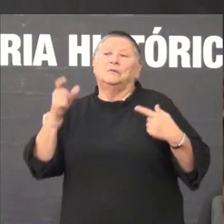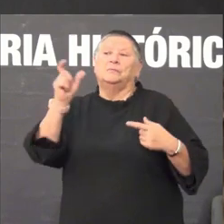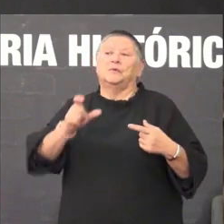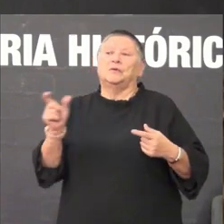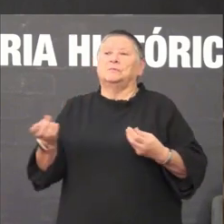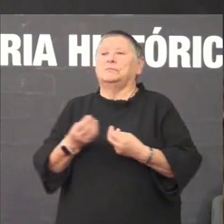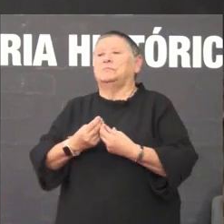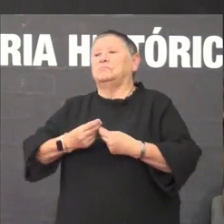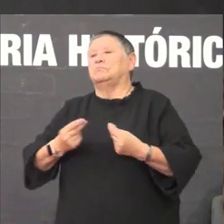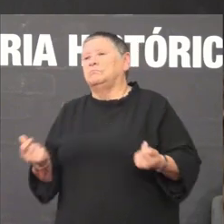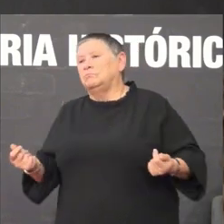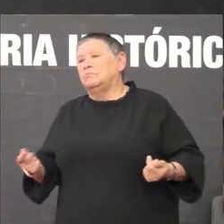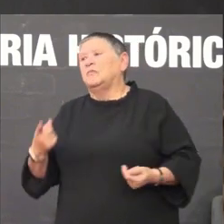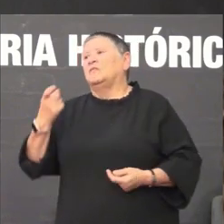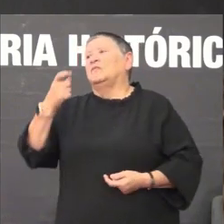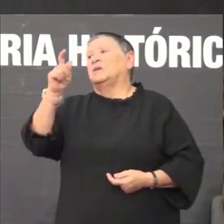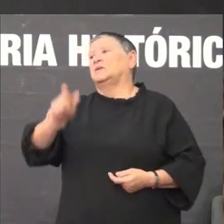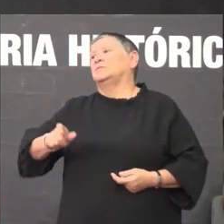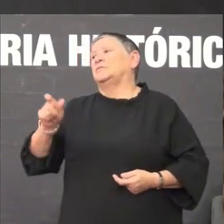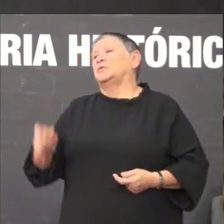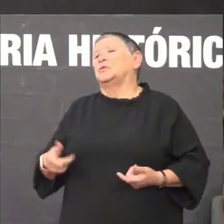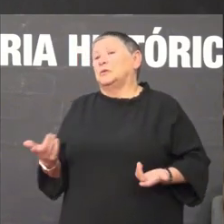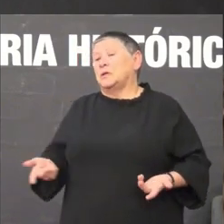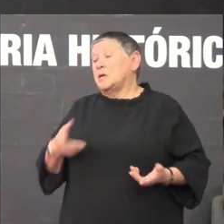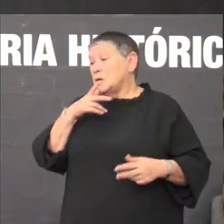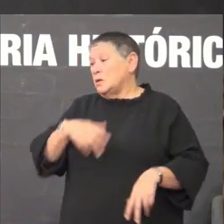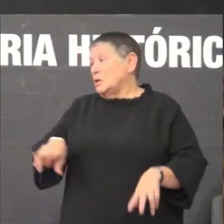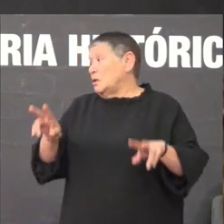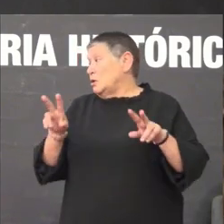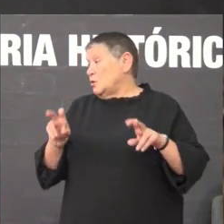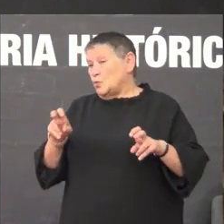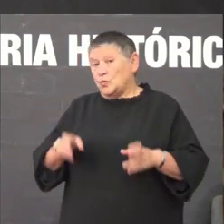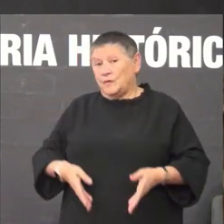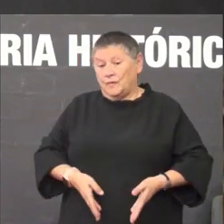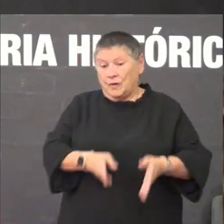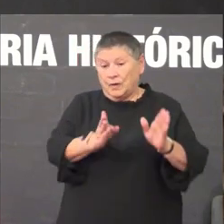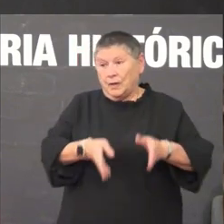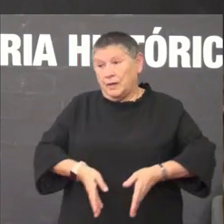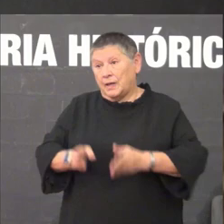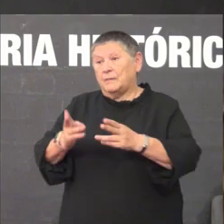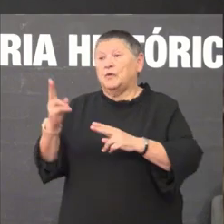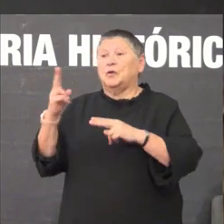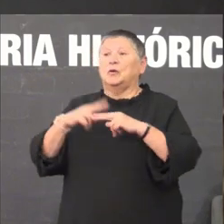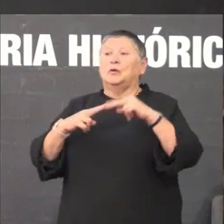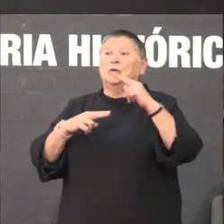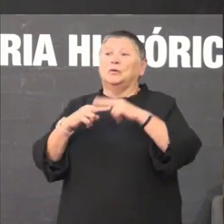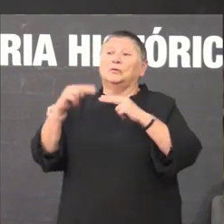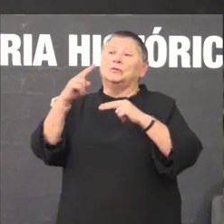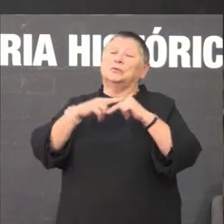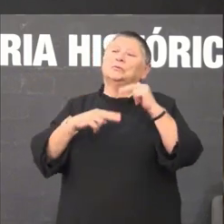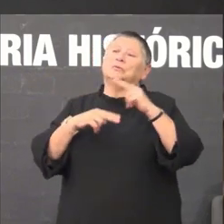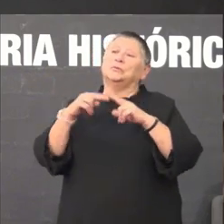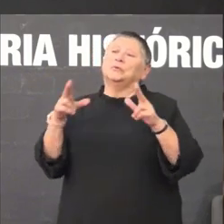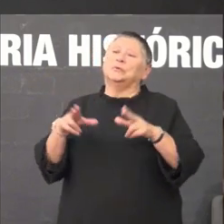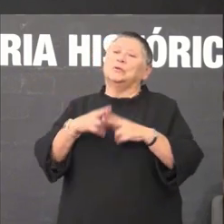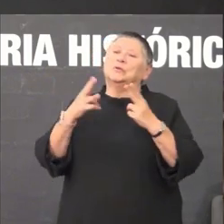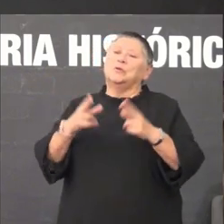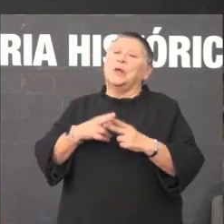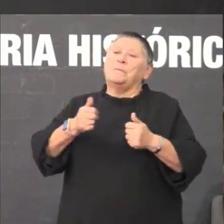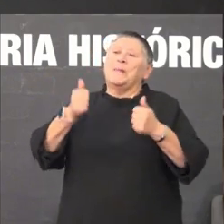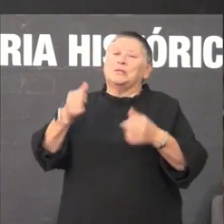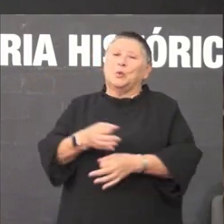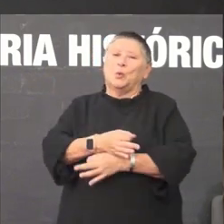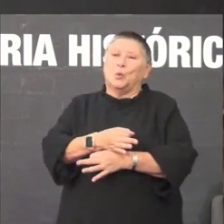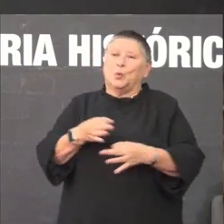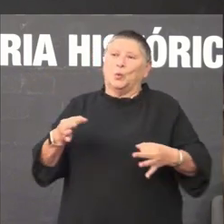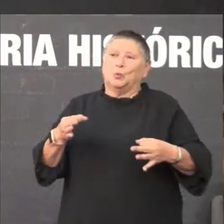pretende que possibilitem sobretudo, às novas gerações a construção de uma cidade, de uma sociedade mais justa,